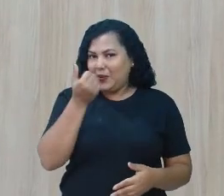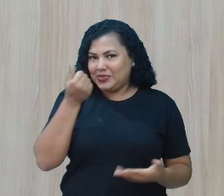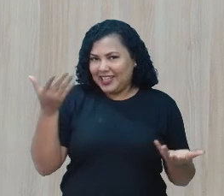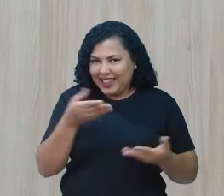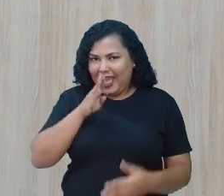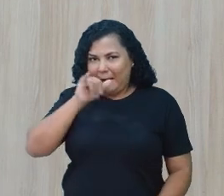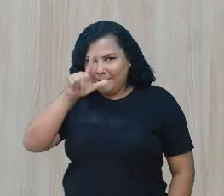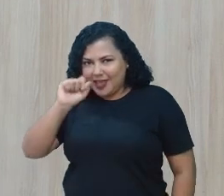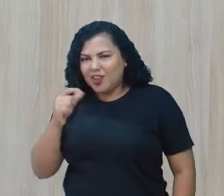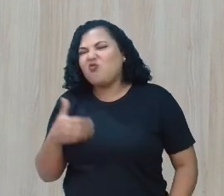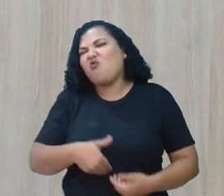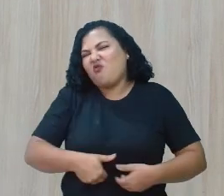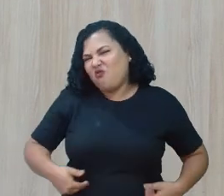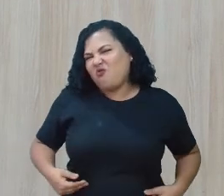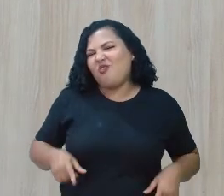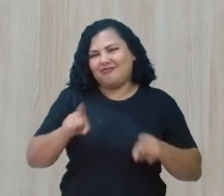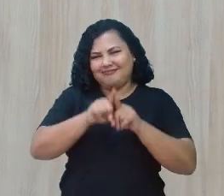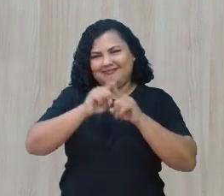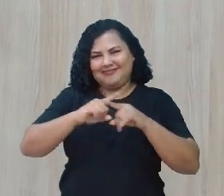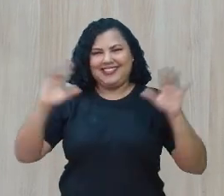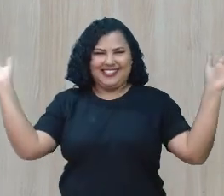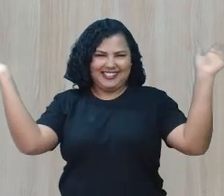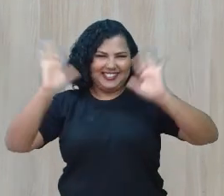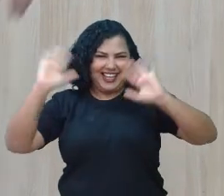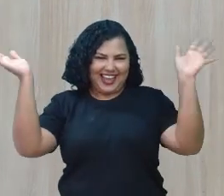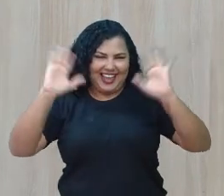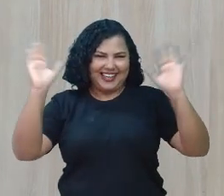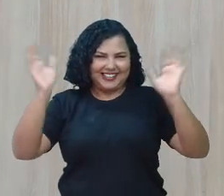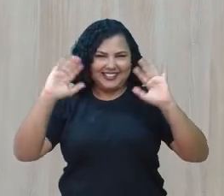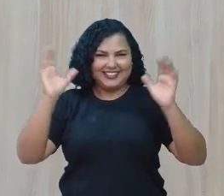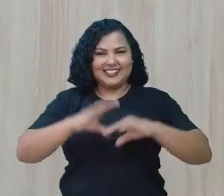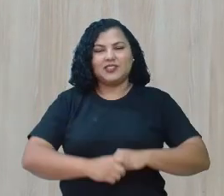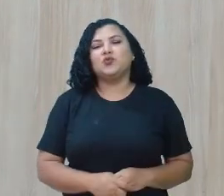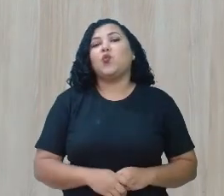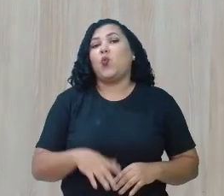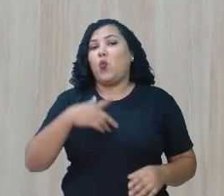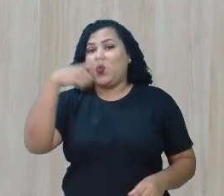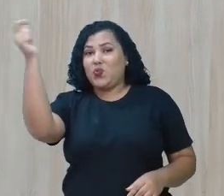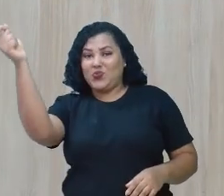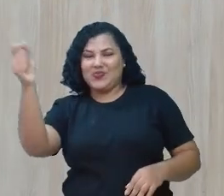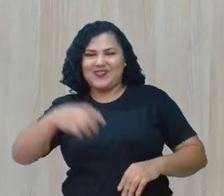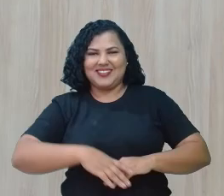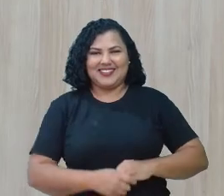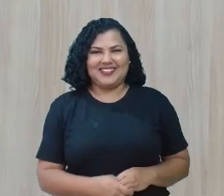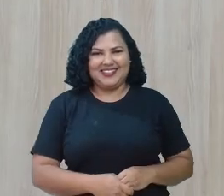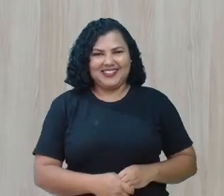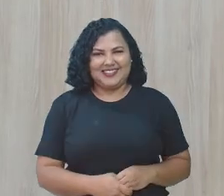Tô com fome também, tá bom? Tchau, galera. Fui!